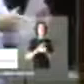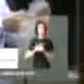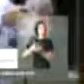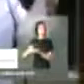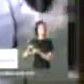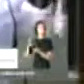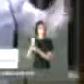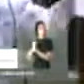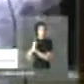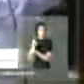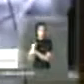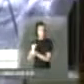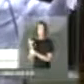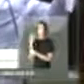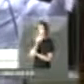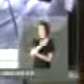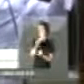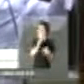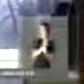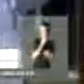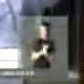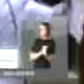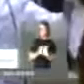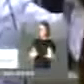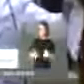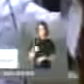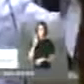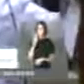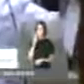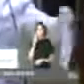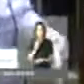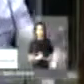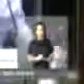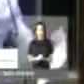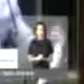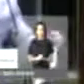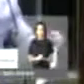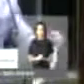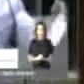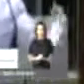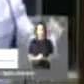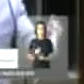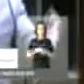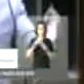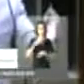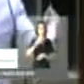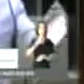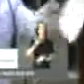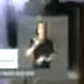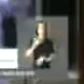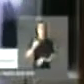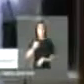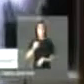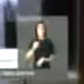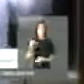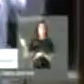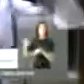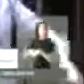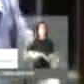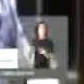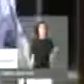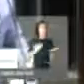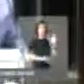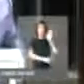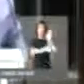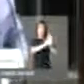contabilizada ou não contabilizada. Lembra da expressão que levou à cadeia o Delúbio Soares? Agora vai virar lei